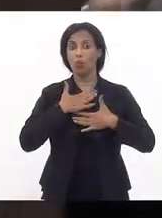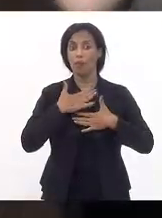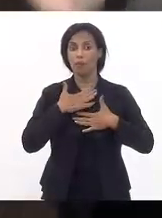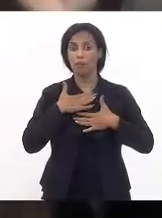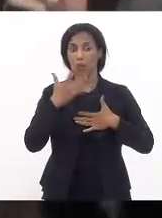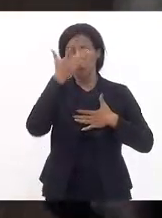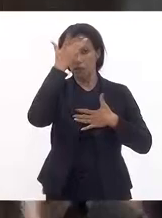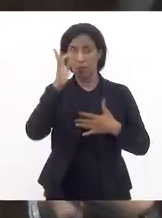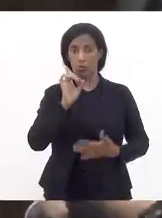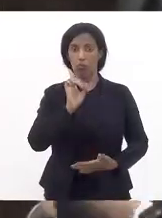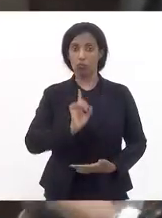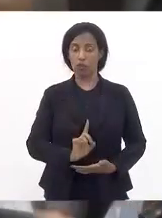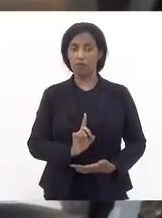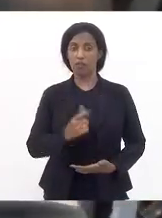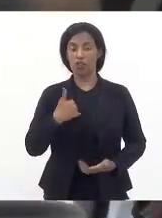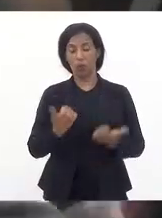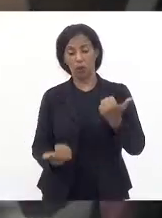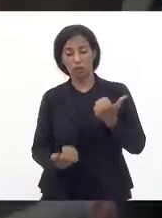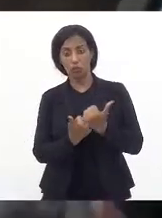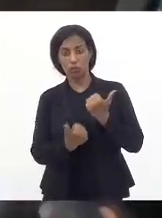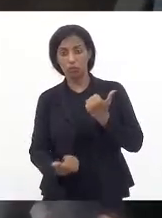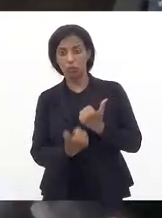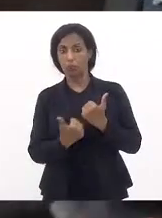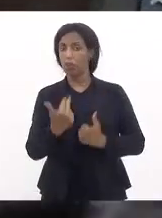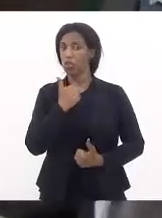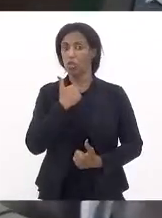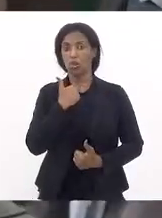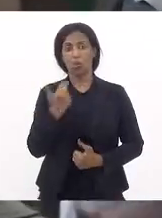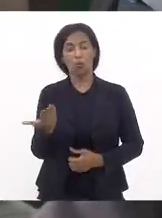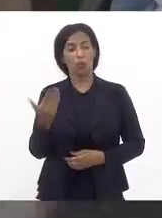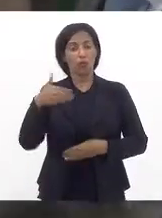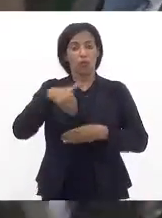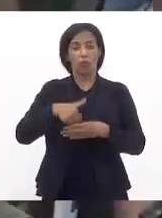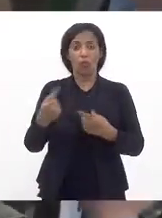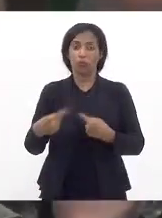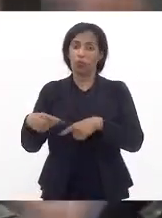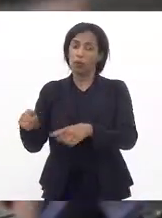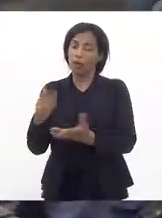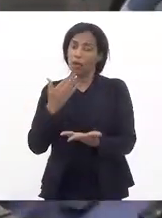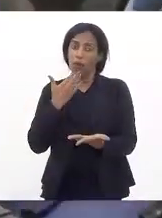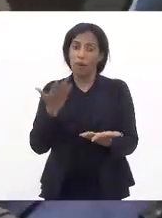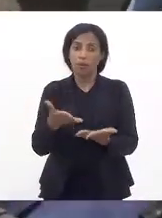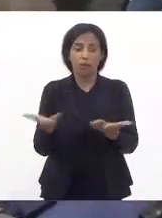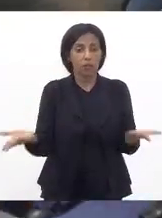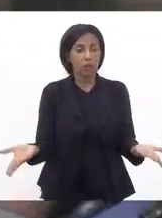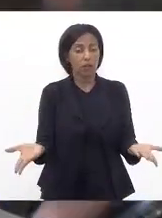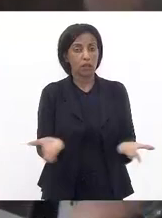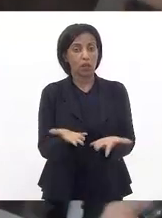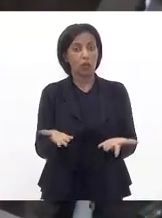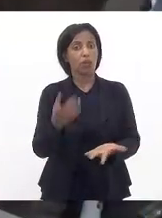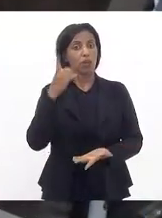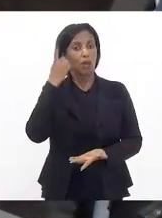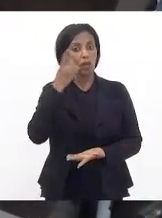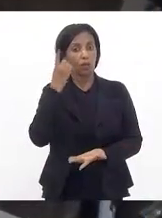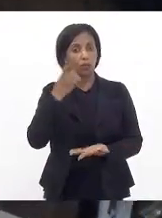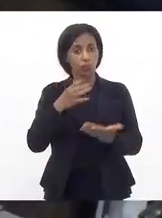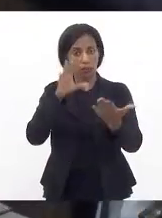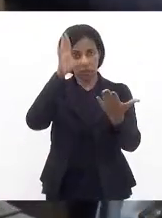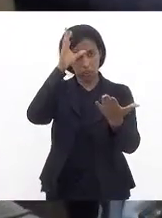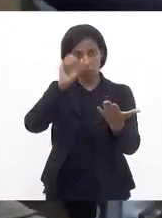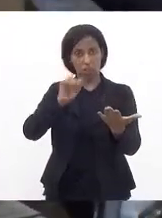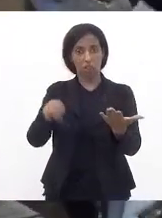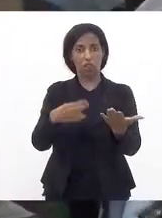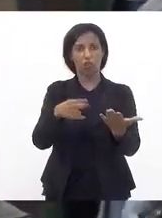comissão da pessoa com deficiência eu era suplente e não pude puxar o voto divergente eu peço então eu peço então que a deputado da tia Ju